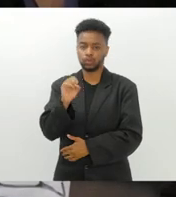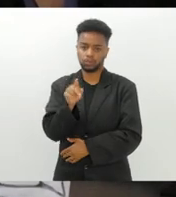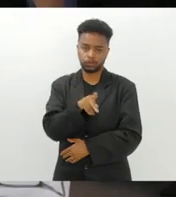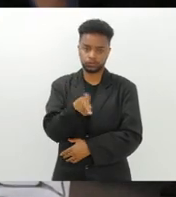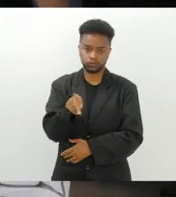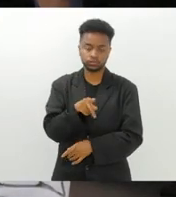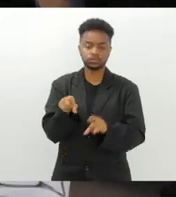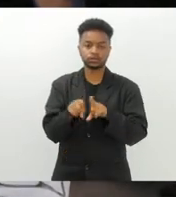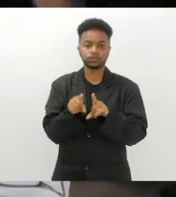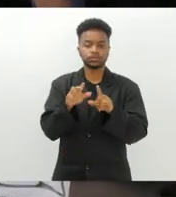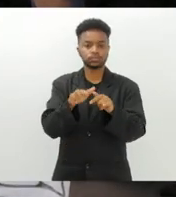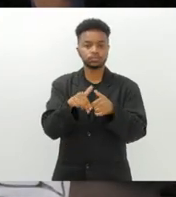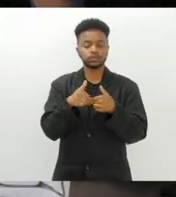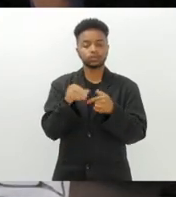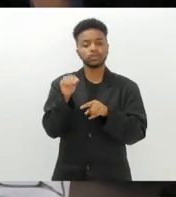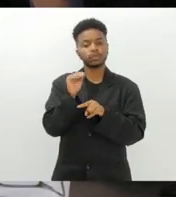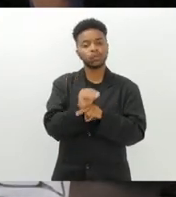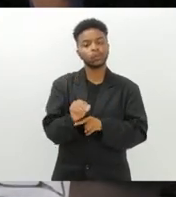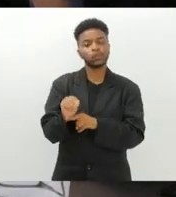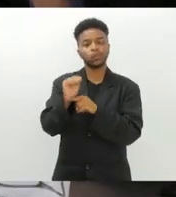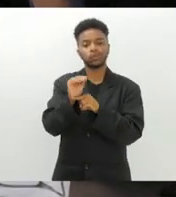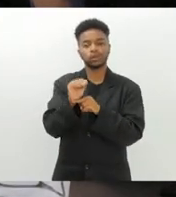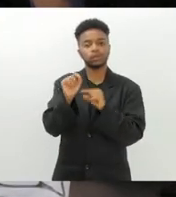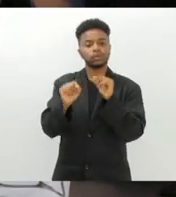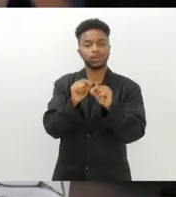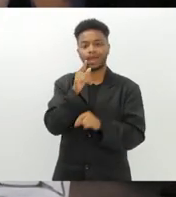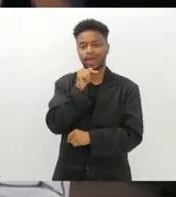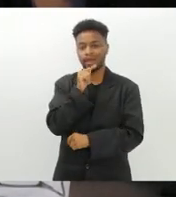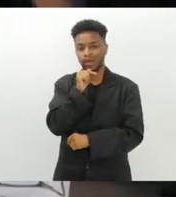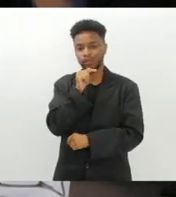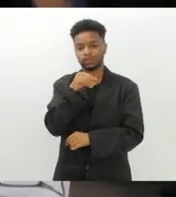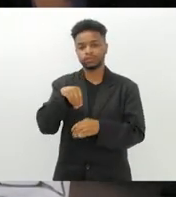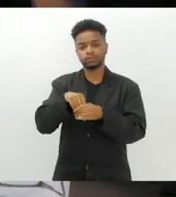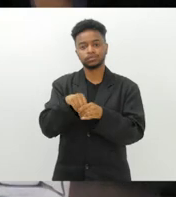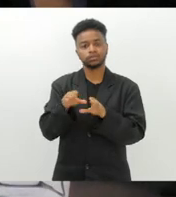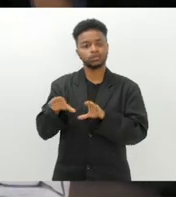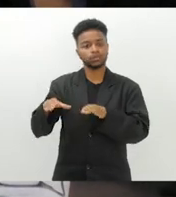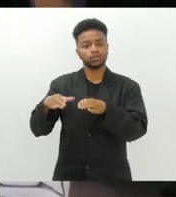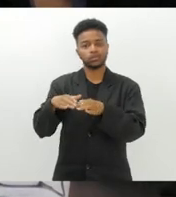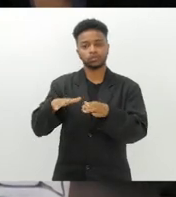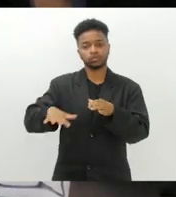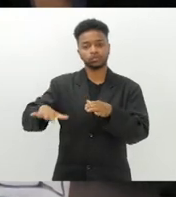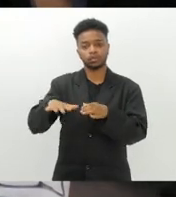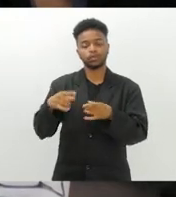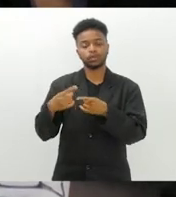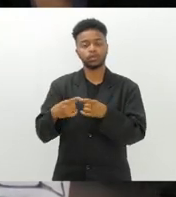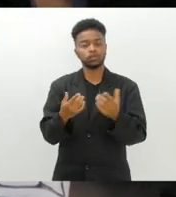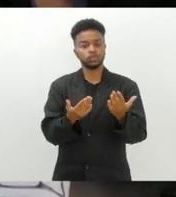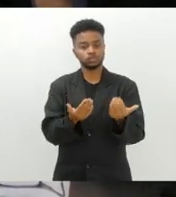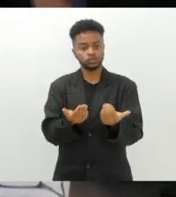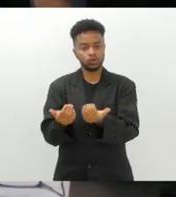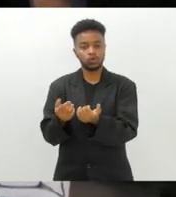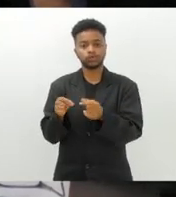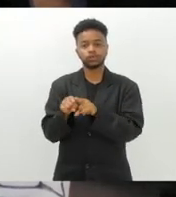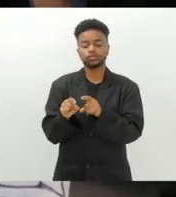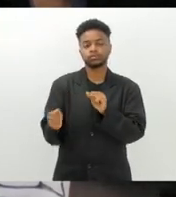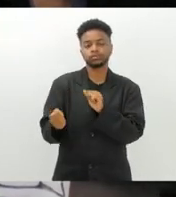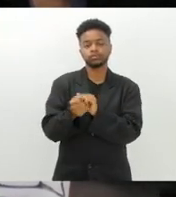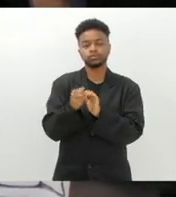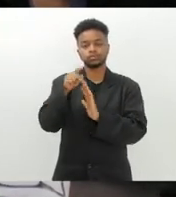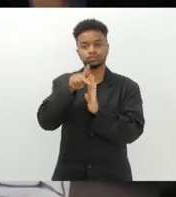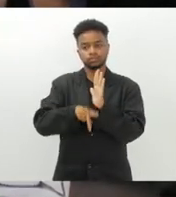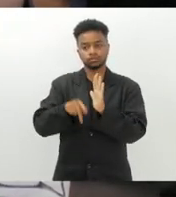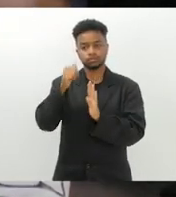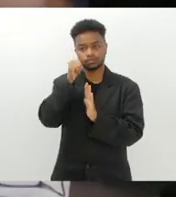foi através de cuidar das águas nas comunidades, onde os jovens, junto com o projeto de mulheres